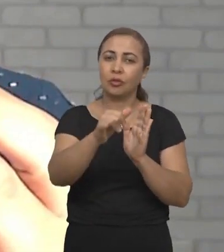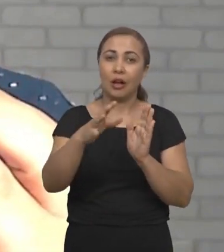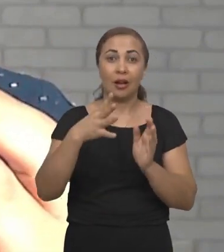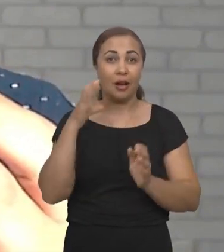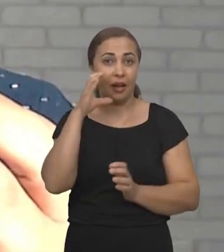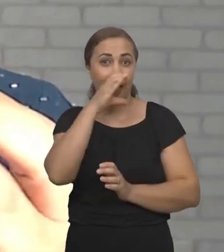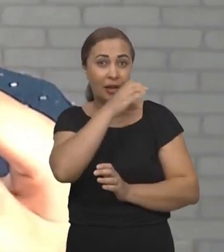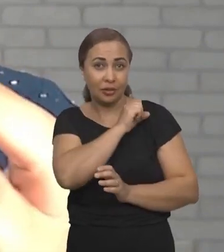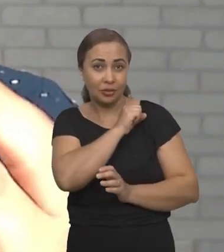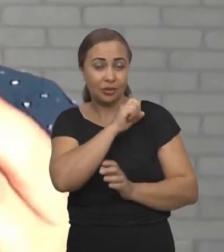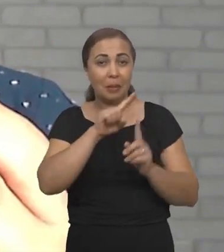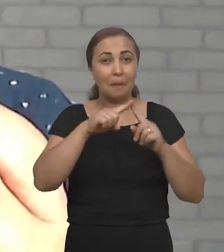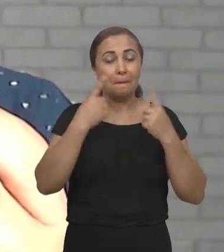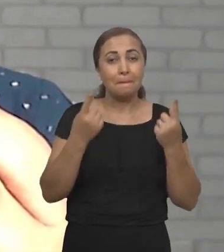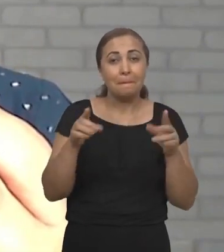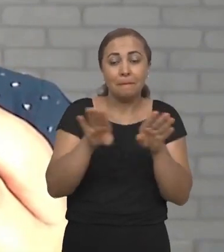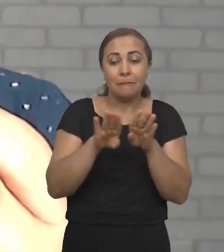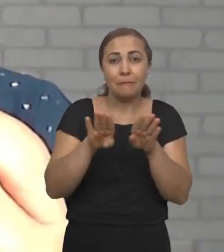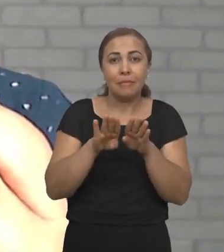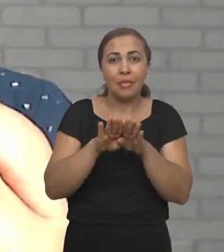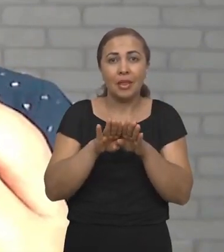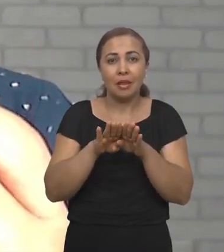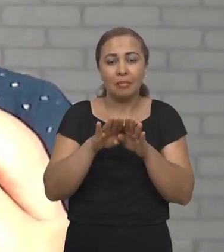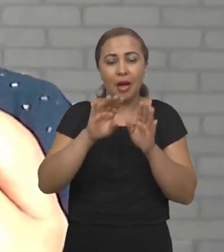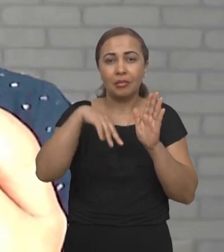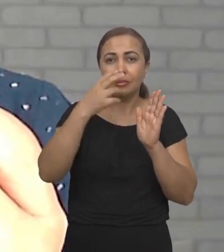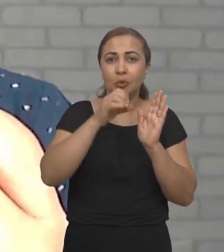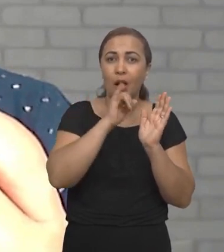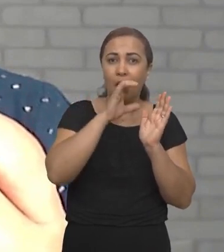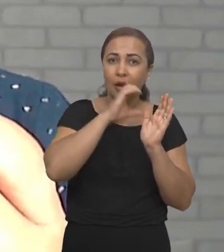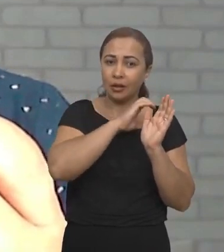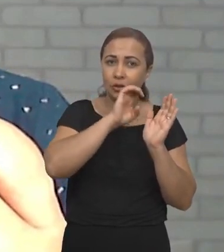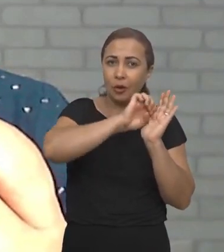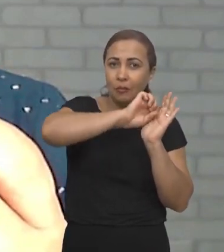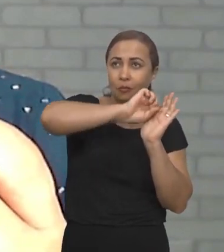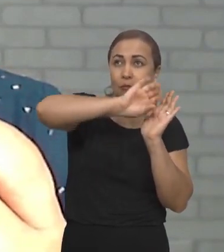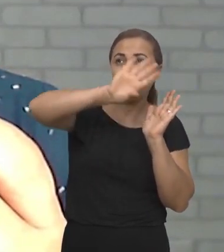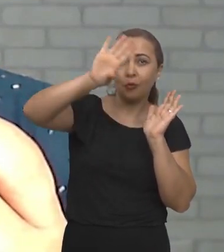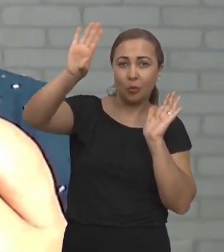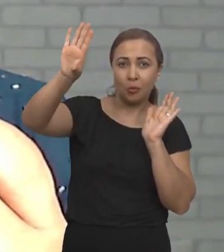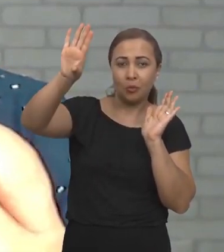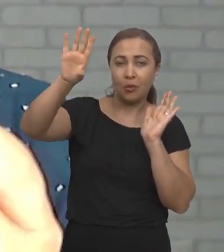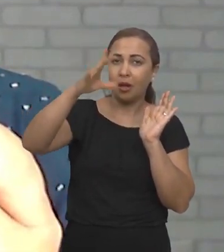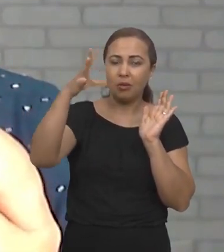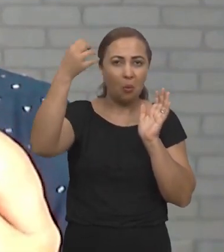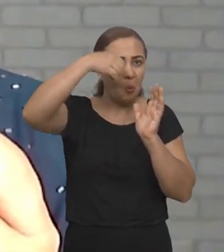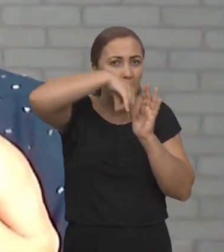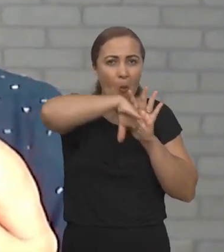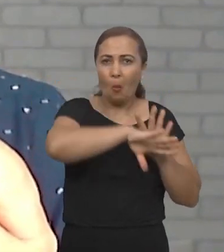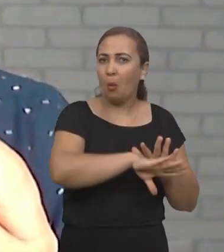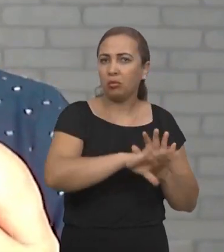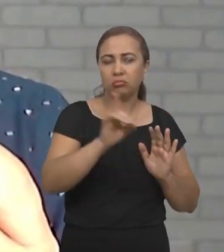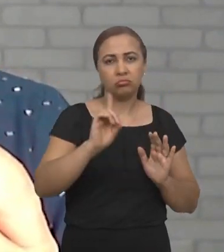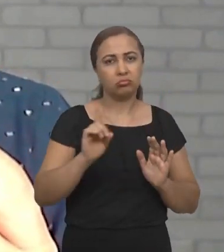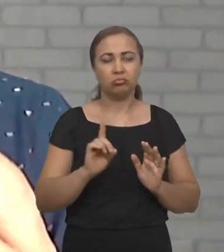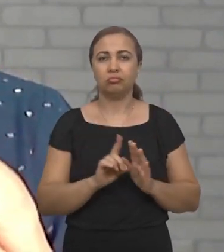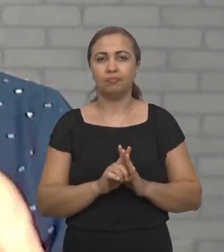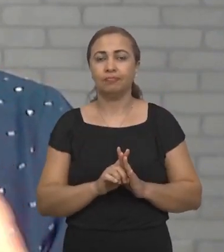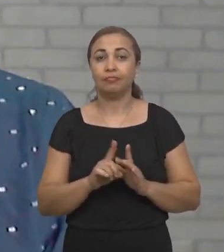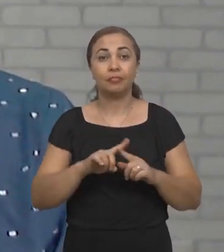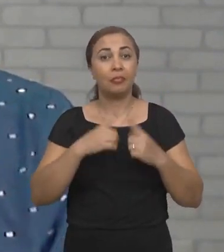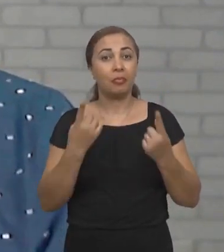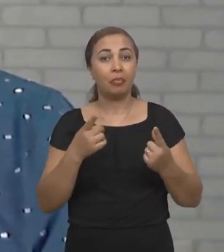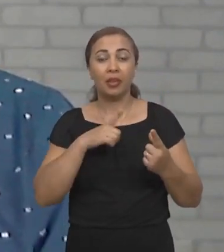metálico, aquece, só que ao mesmo tempo ele reflete essa energia. Ele não armazena energia